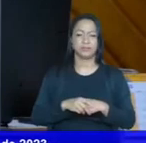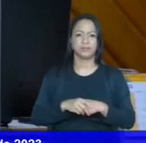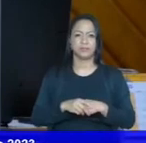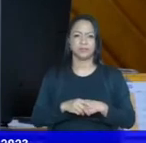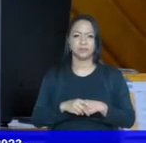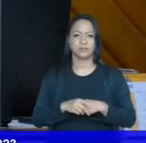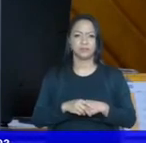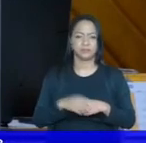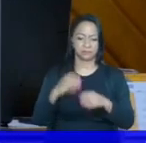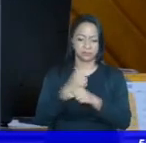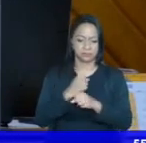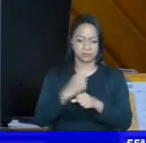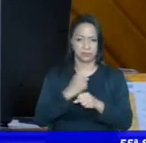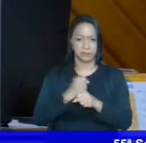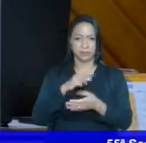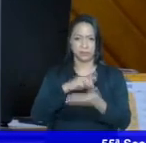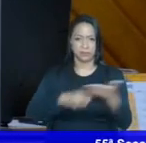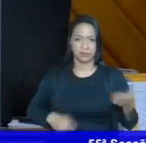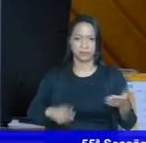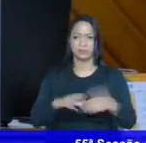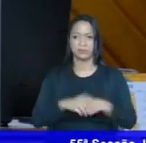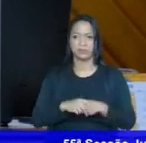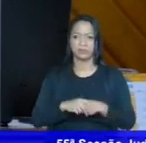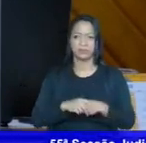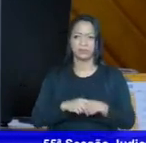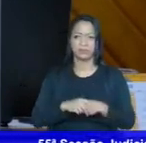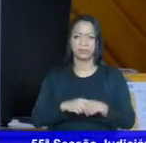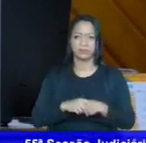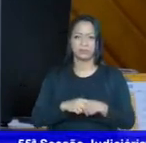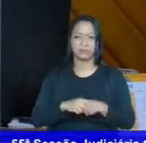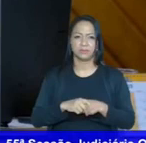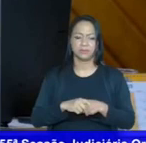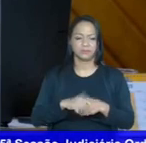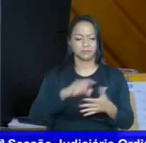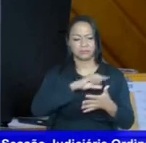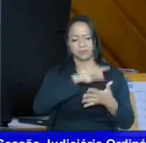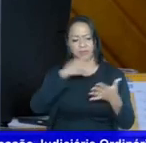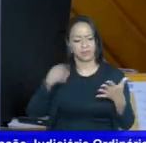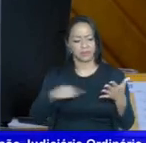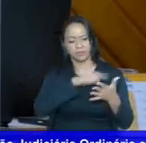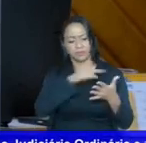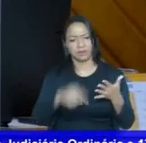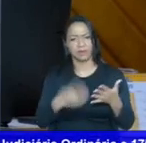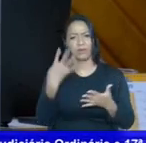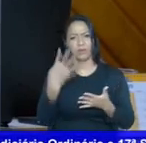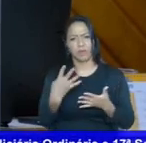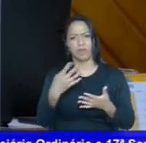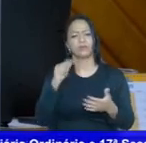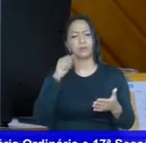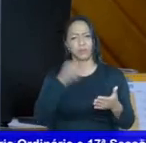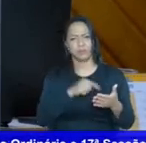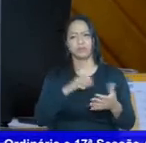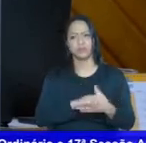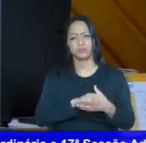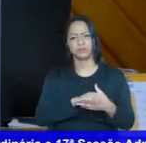fazer um breve resumo do voto do relator. No voto do relator foram destacados 4 pontos. 4 pontos.